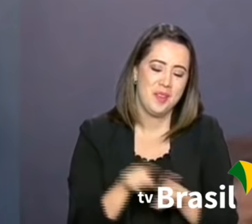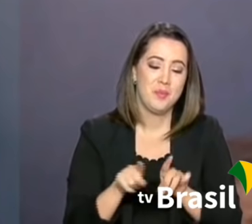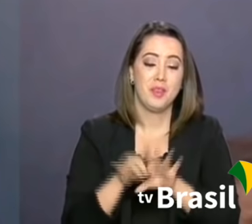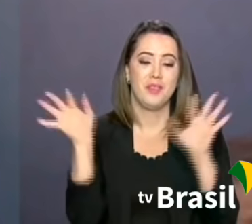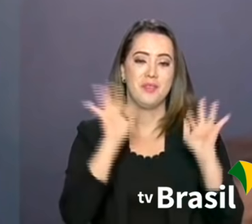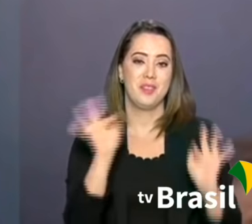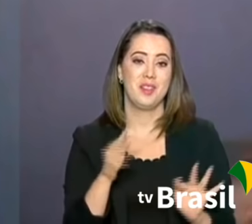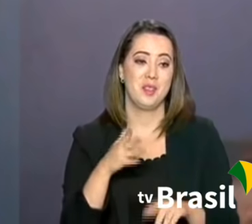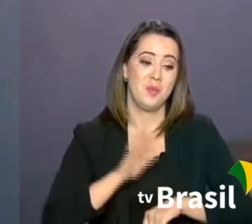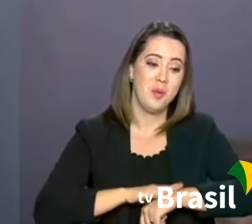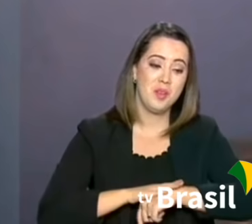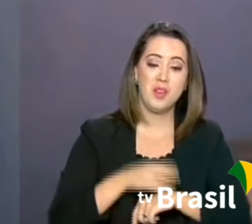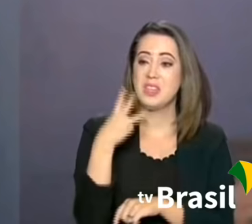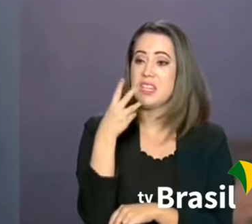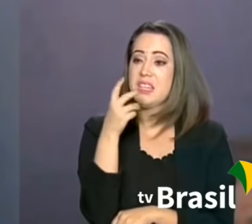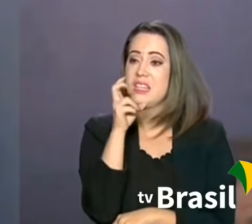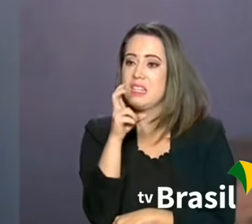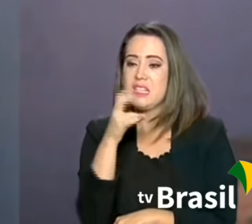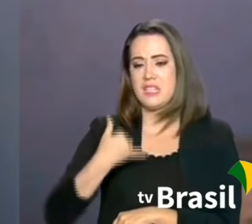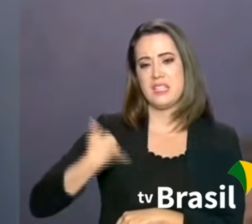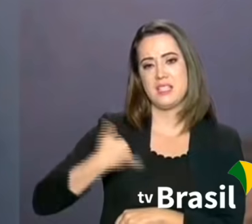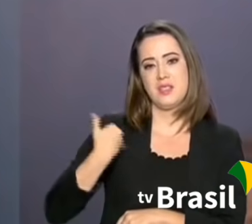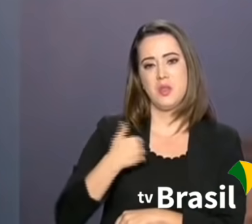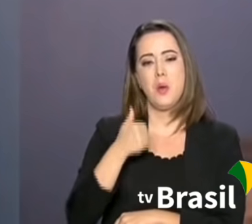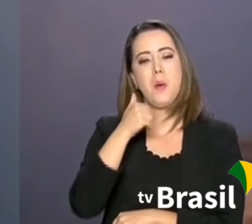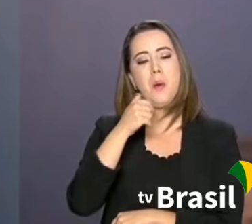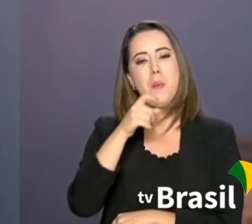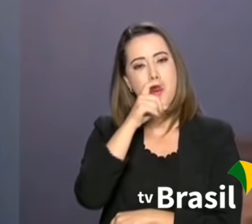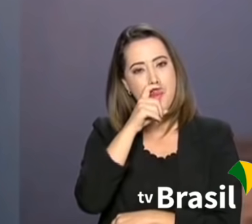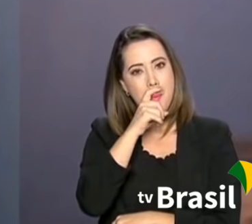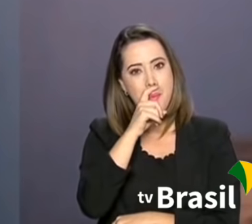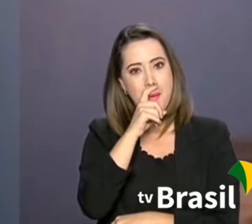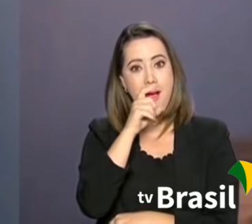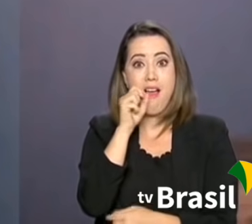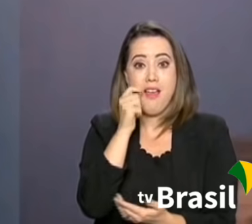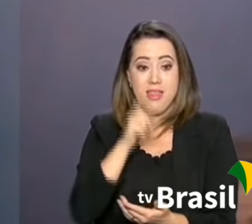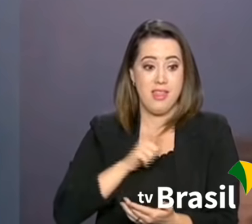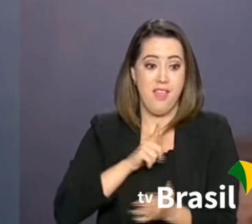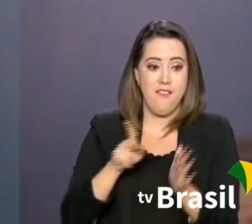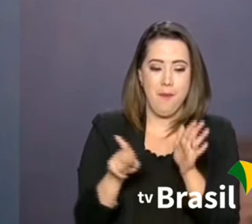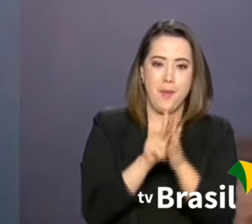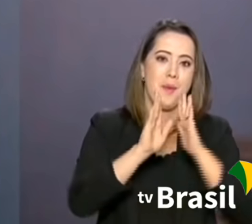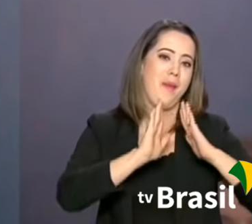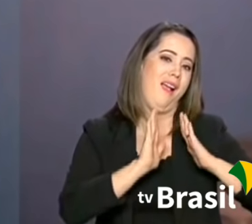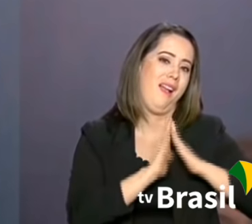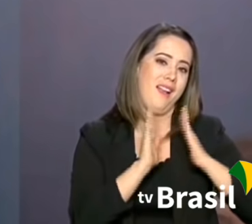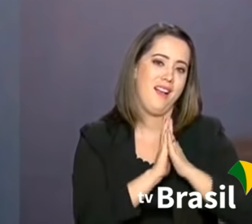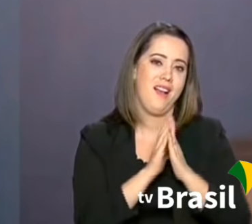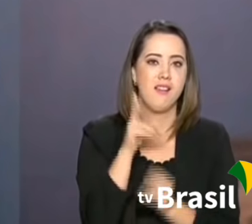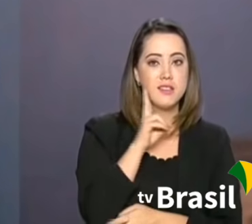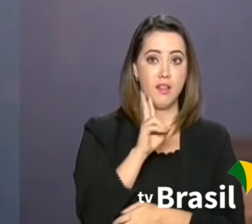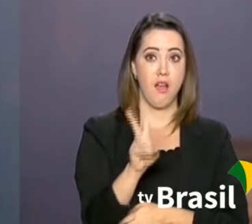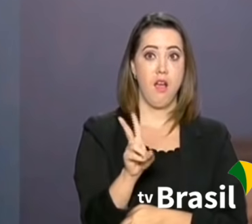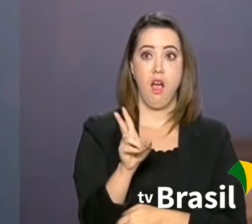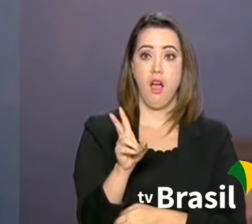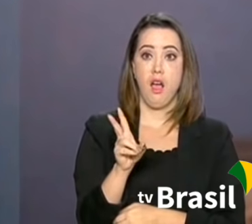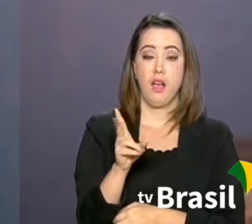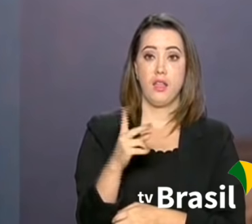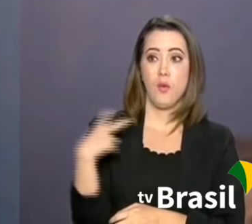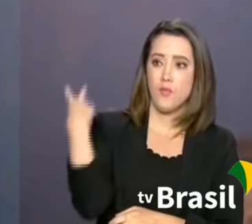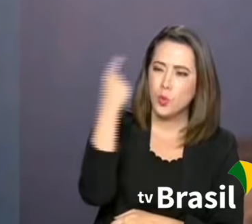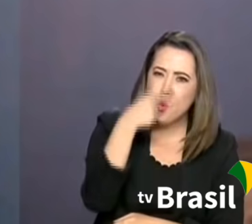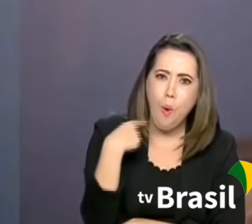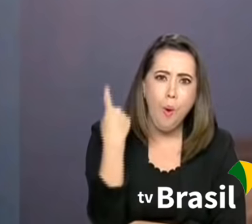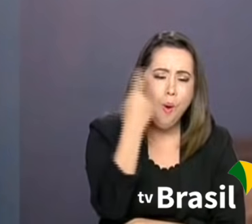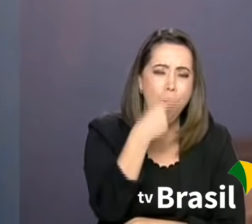35 anos, o meu pai teve a sua casa própria. Eu vi no semblante dele e da minha mãe a alegria de